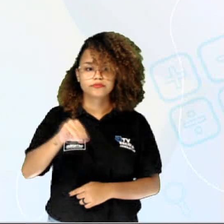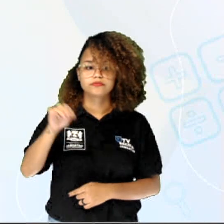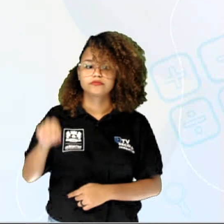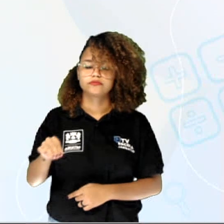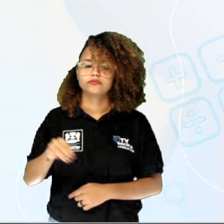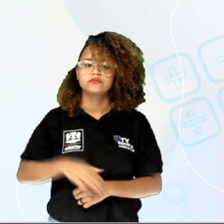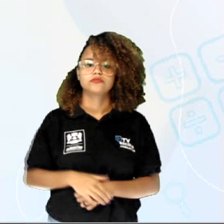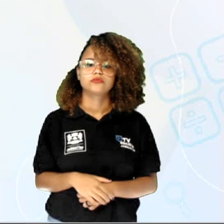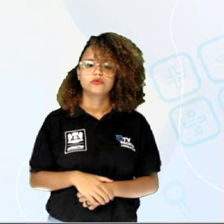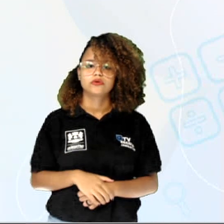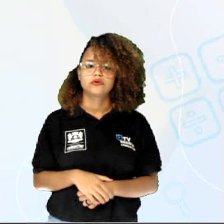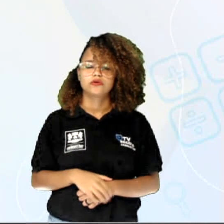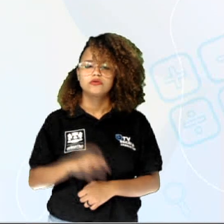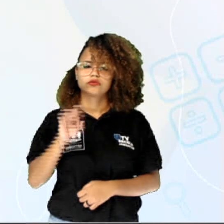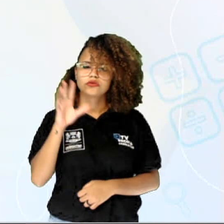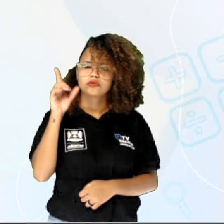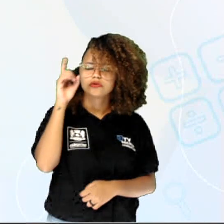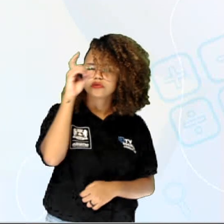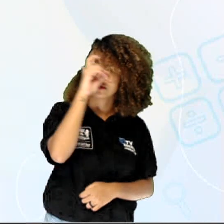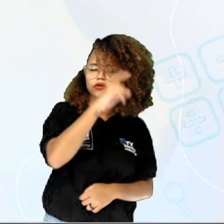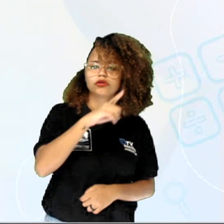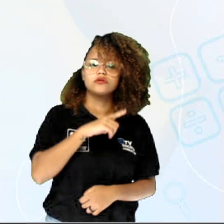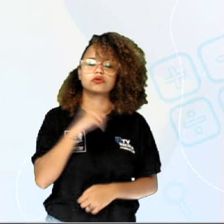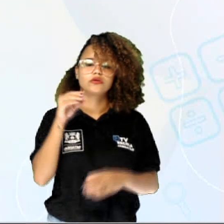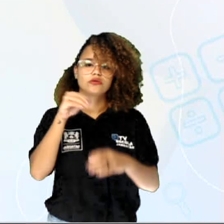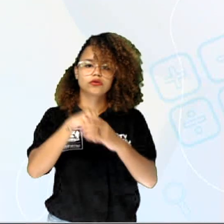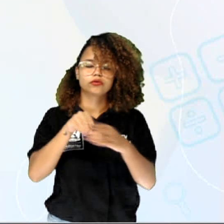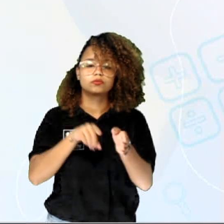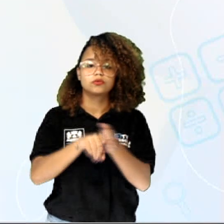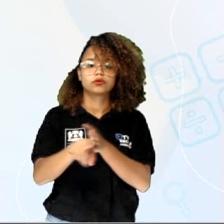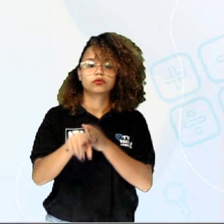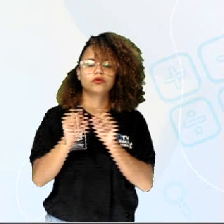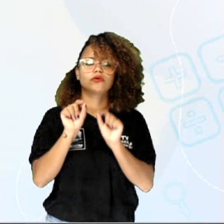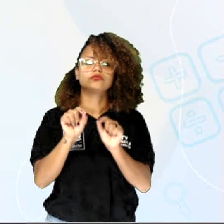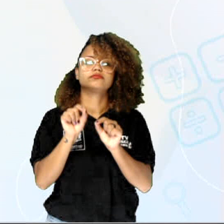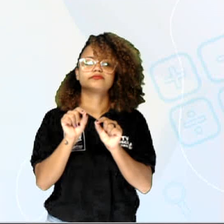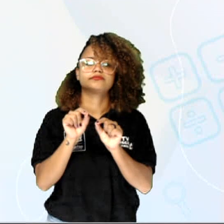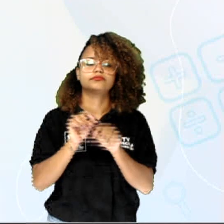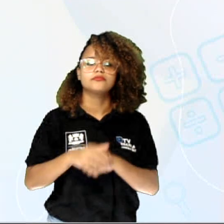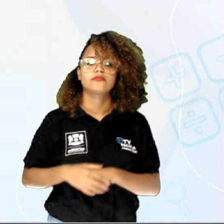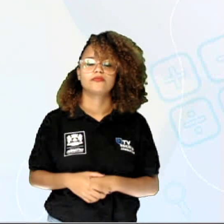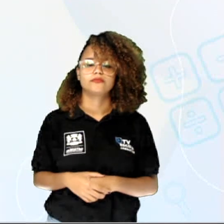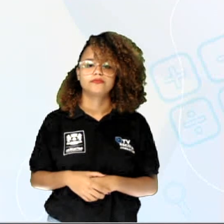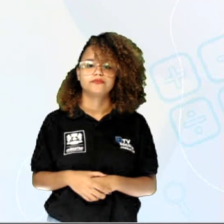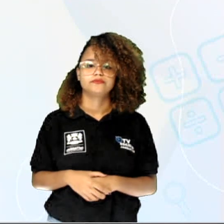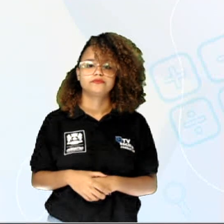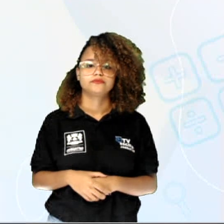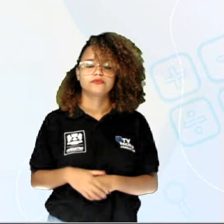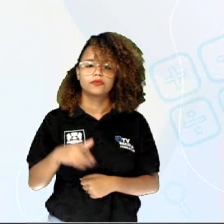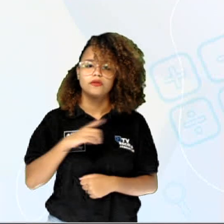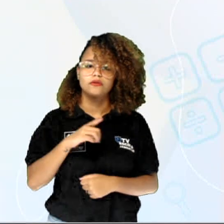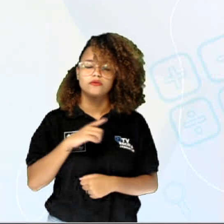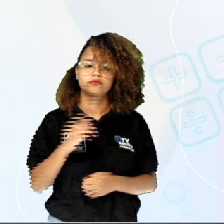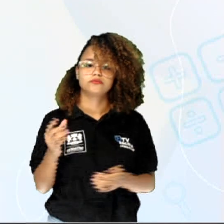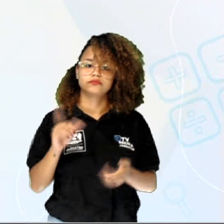dele na realidade, né, o tamanho real dele, eu preciso aumentar 140 vezes. É isso que diz a escala de 1 para